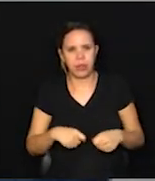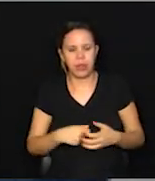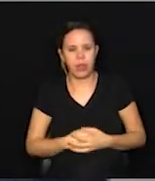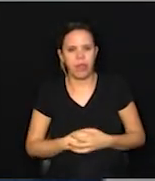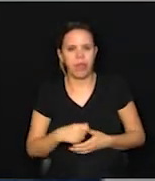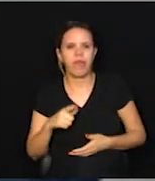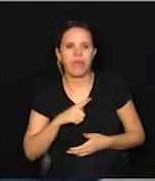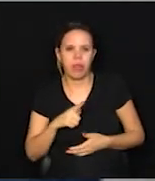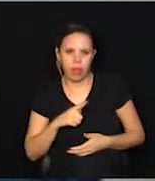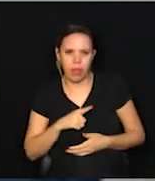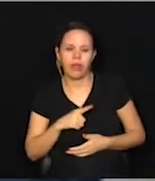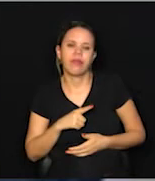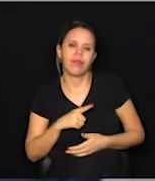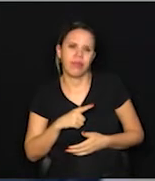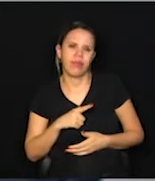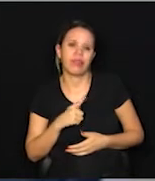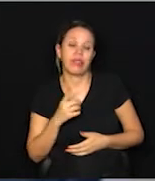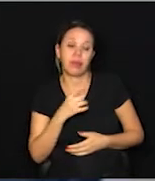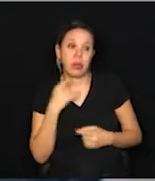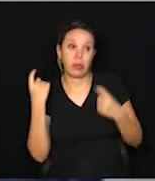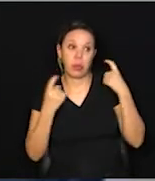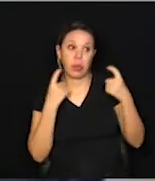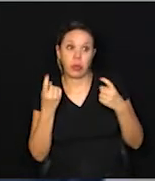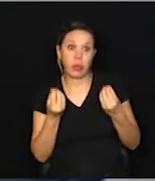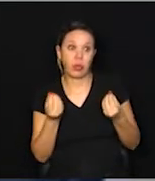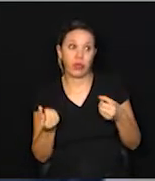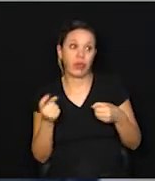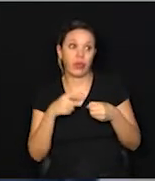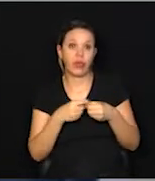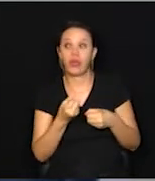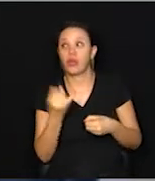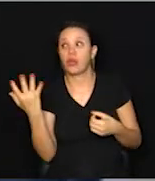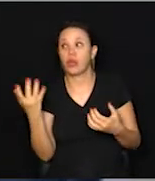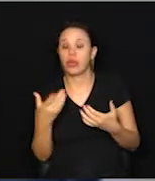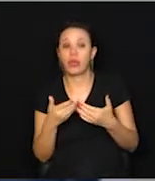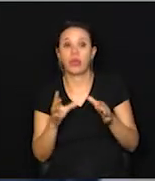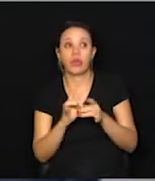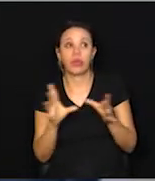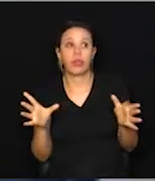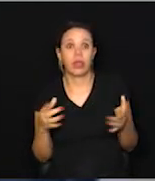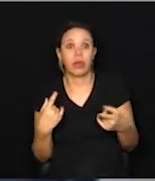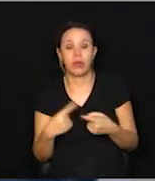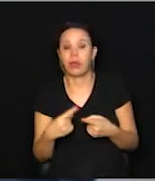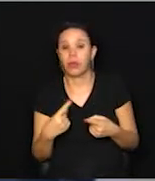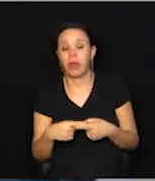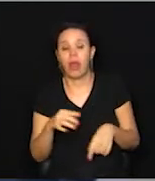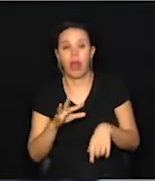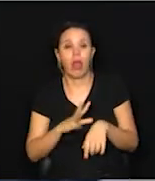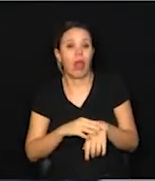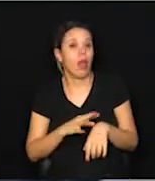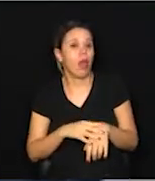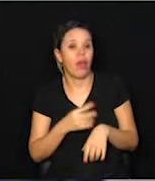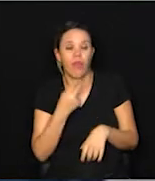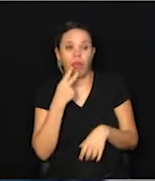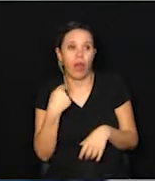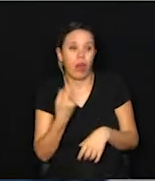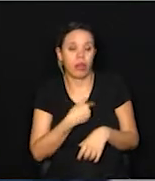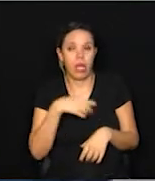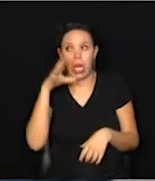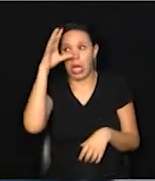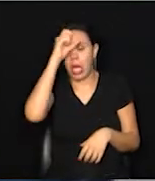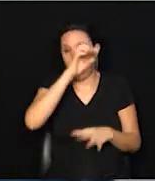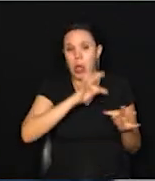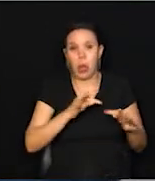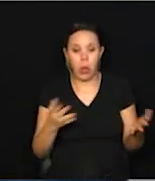temos receio do retorno, sim, quer dizer, como liberar, o quanto liberar, porque é uma doença, como foi dito, nós estamos aprendendo a tratar